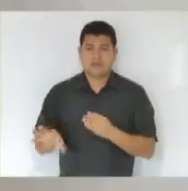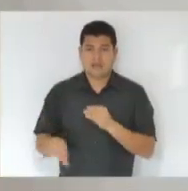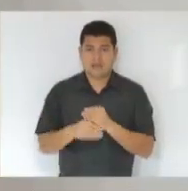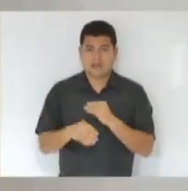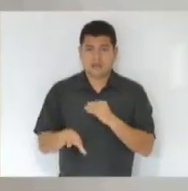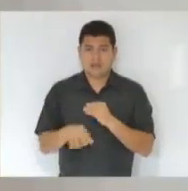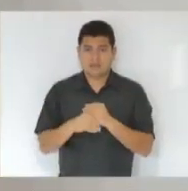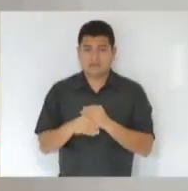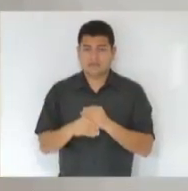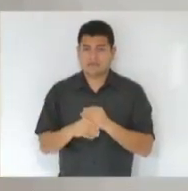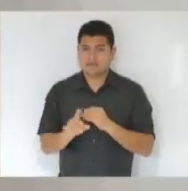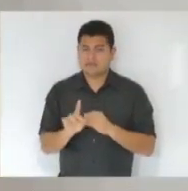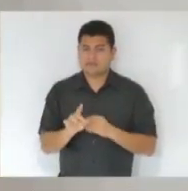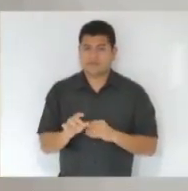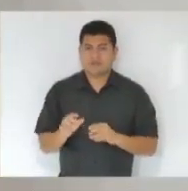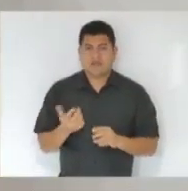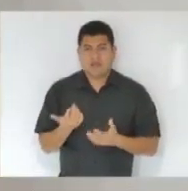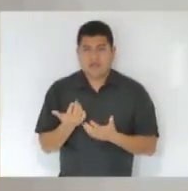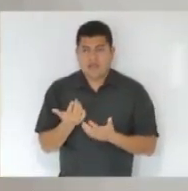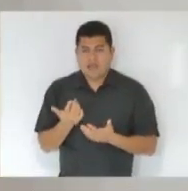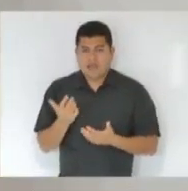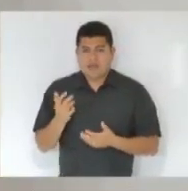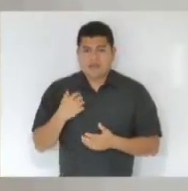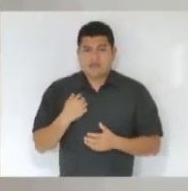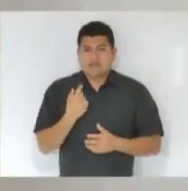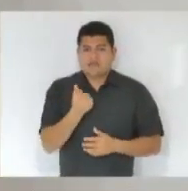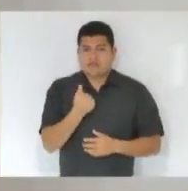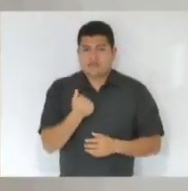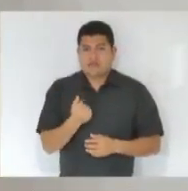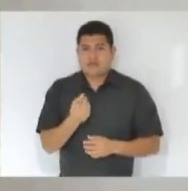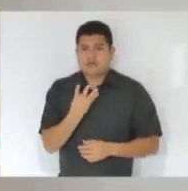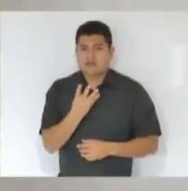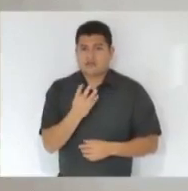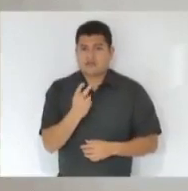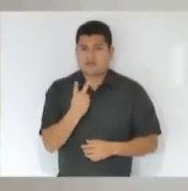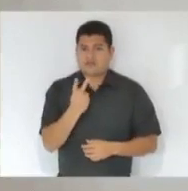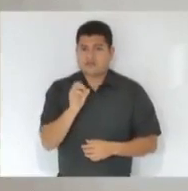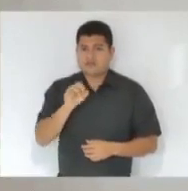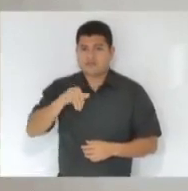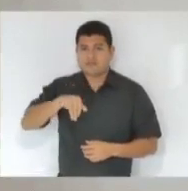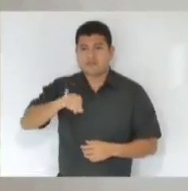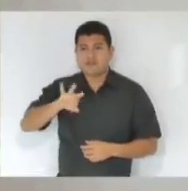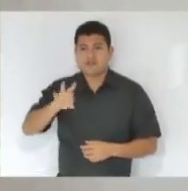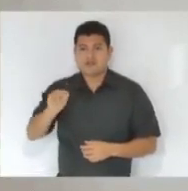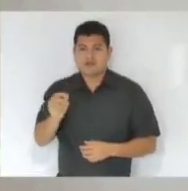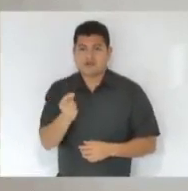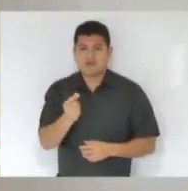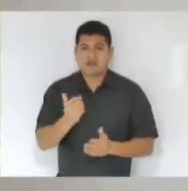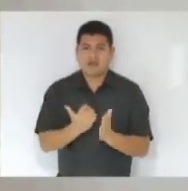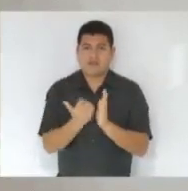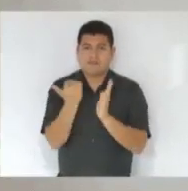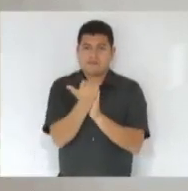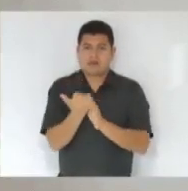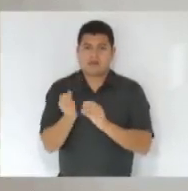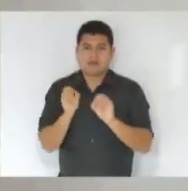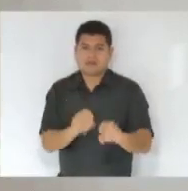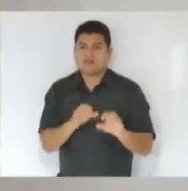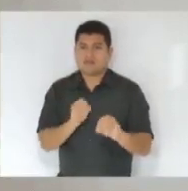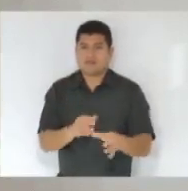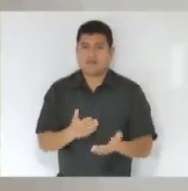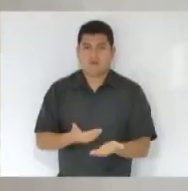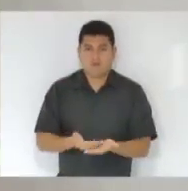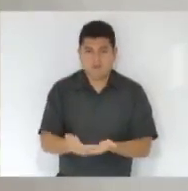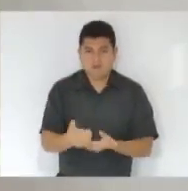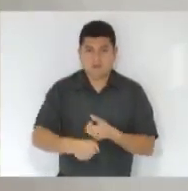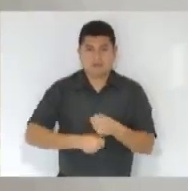em recursos para a educação, 420 milhões a mais por ano a partir deste ano. Então, é muito